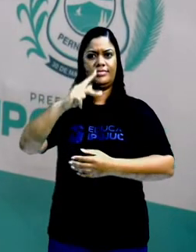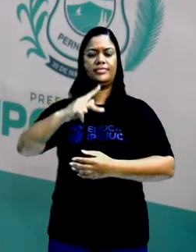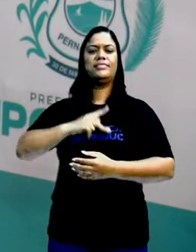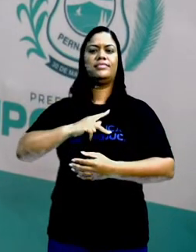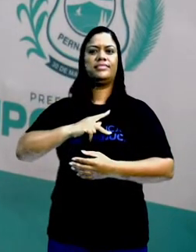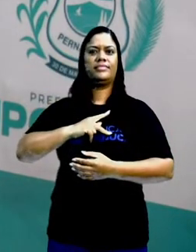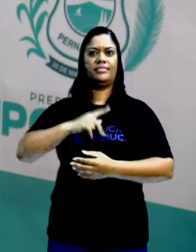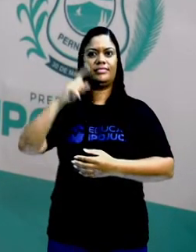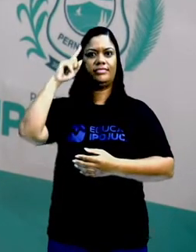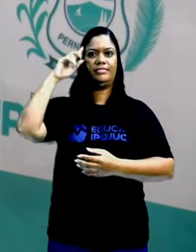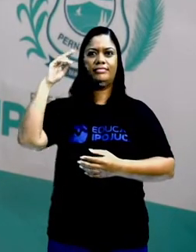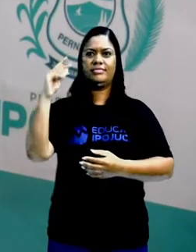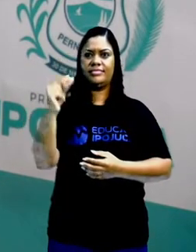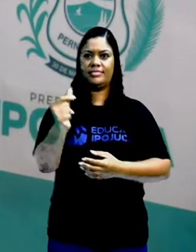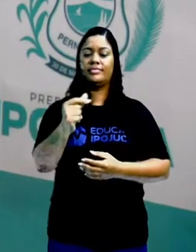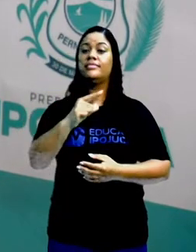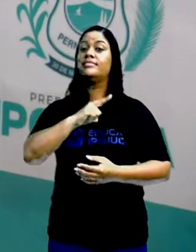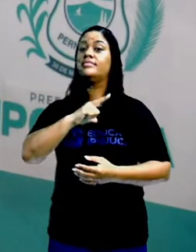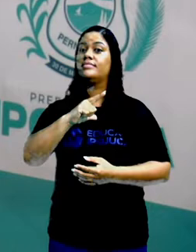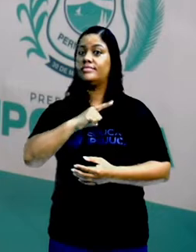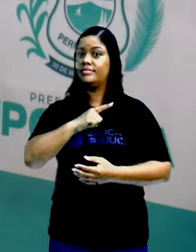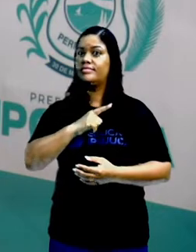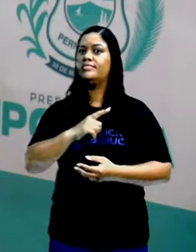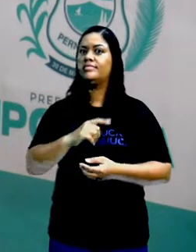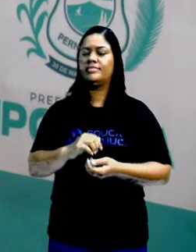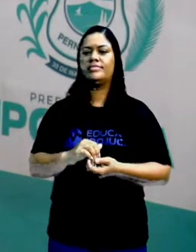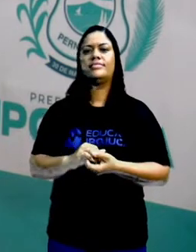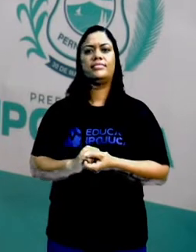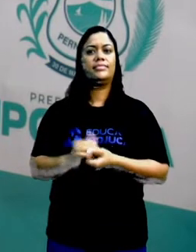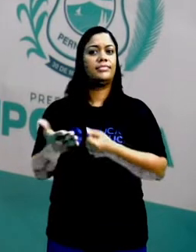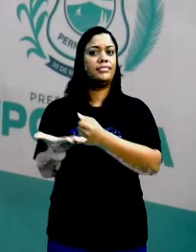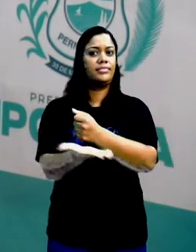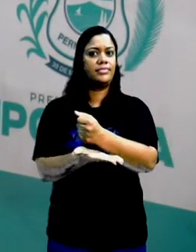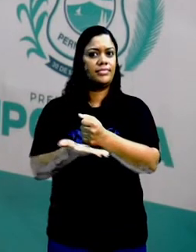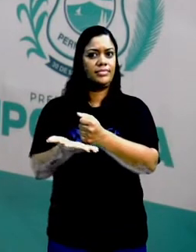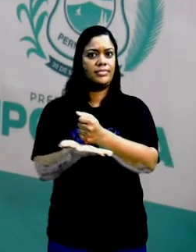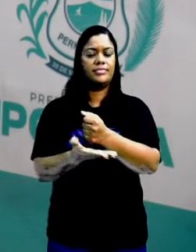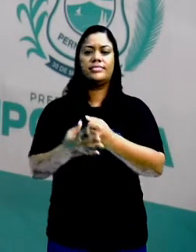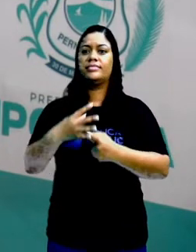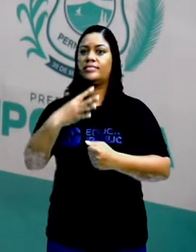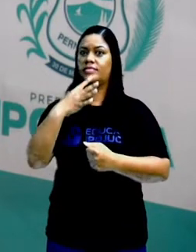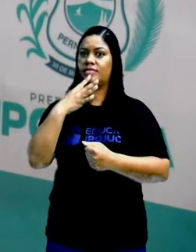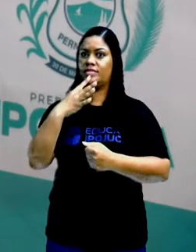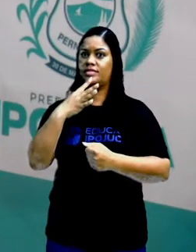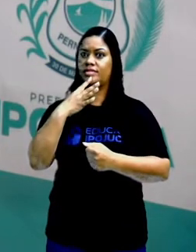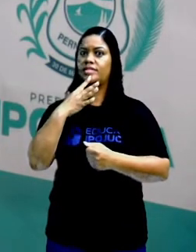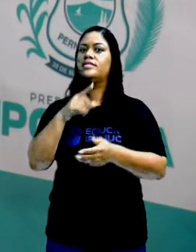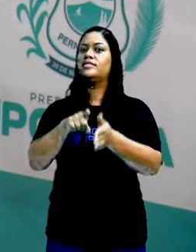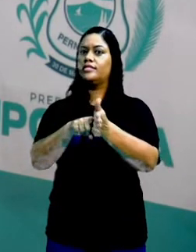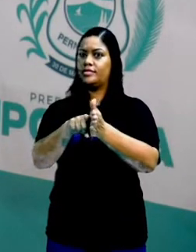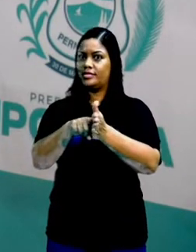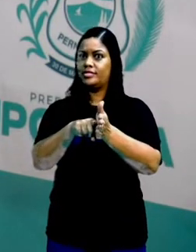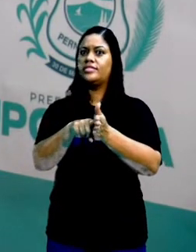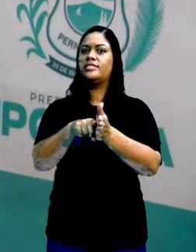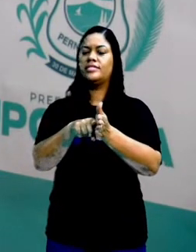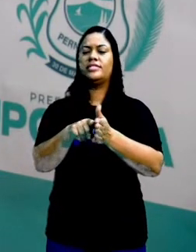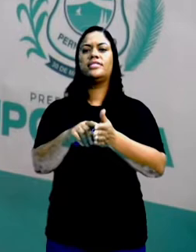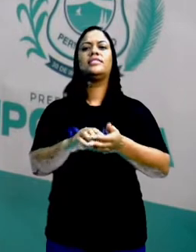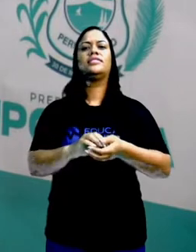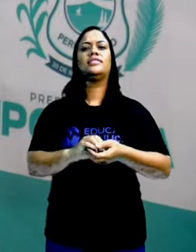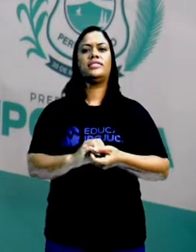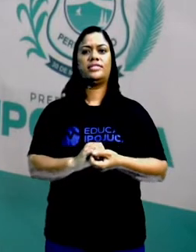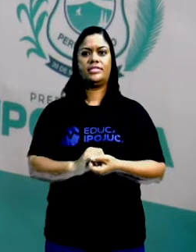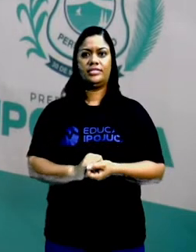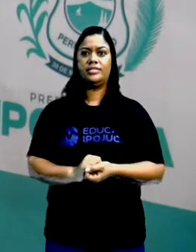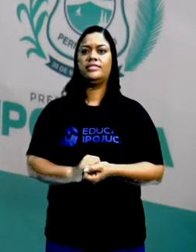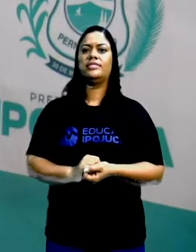então esses argumentos eles têm que ser gente como base em conhecimentos e com base não é